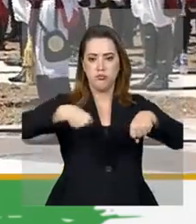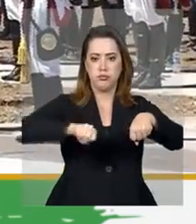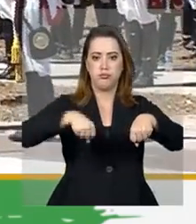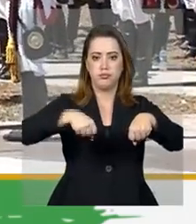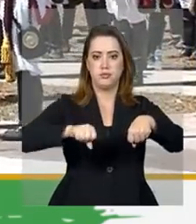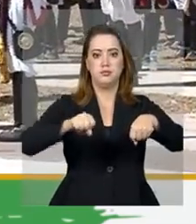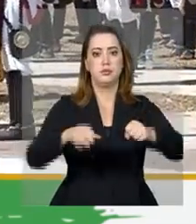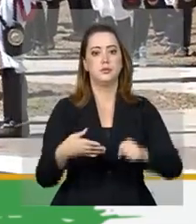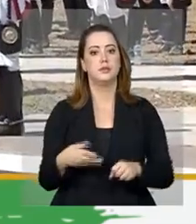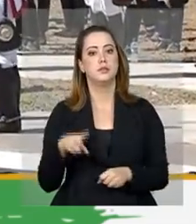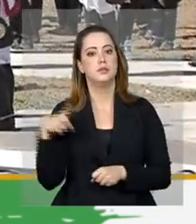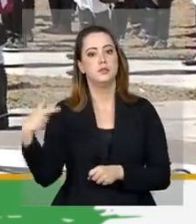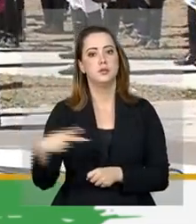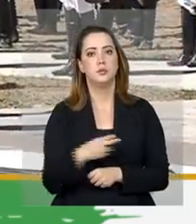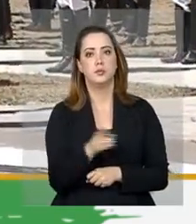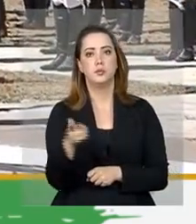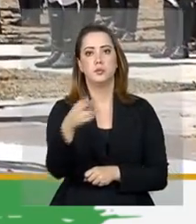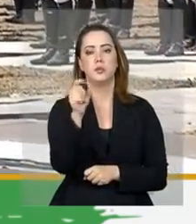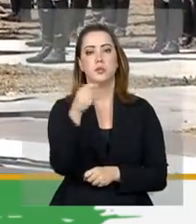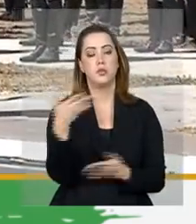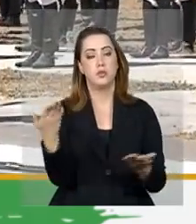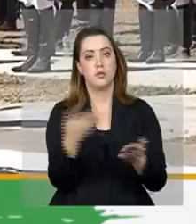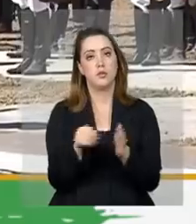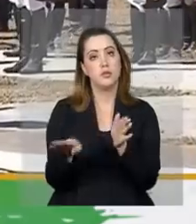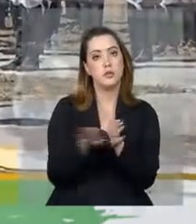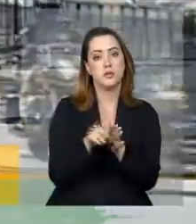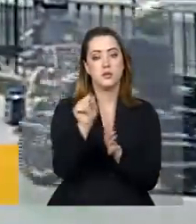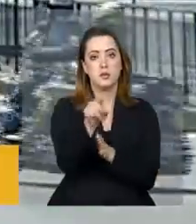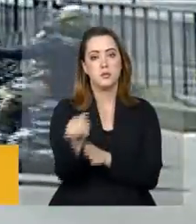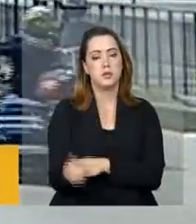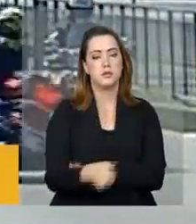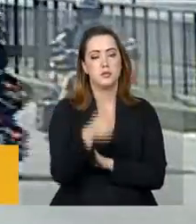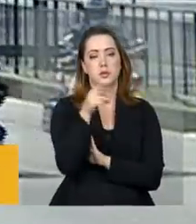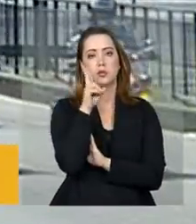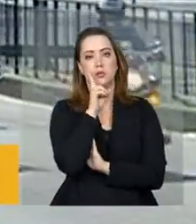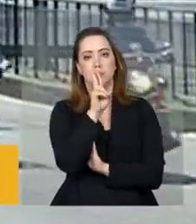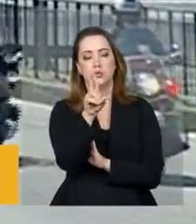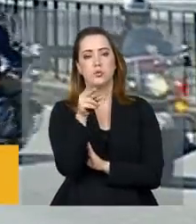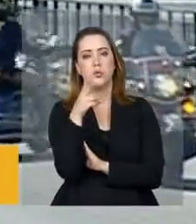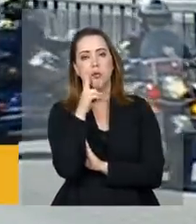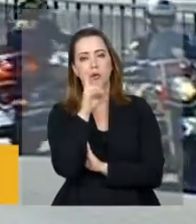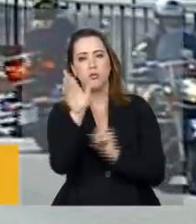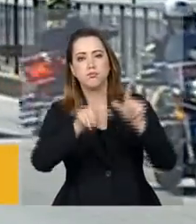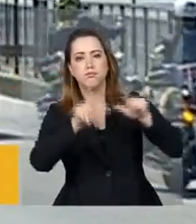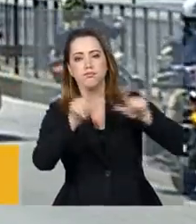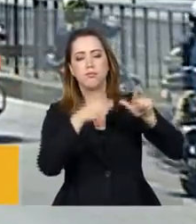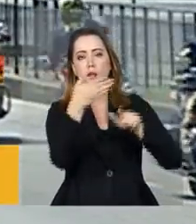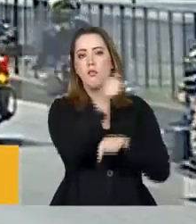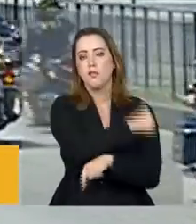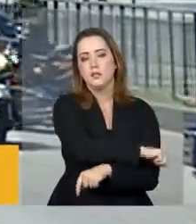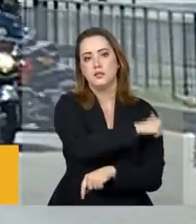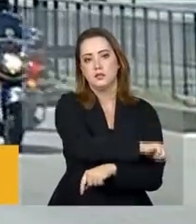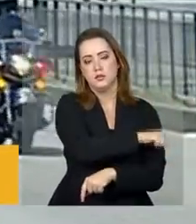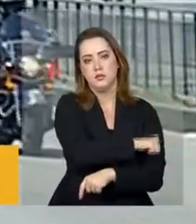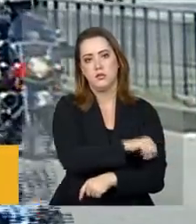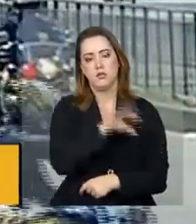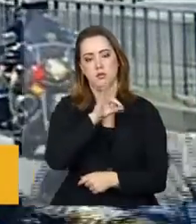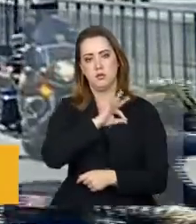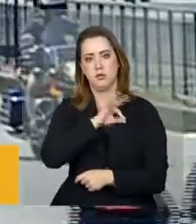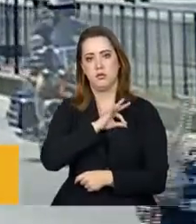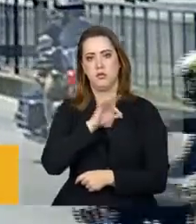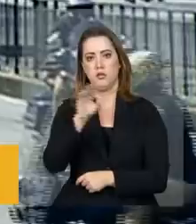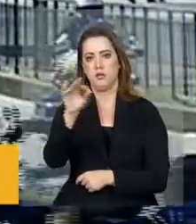polícia montada não chega aqui pertinho da gente, para a gente ver melhor, a gente vai assistir então lá do Rio de Janeiro a Polícia Rodoviária